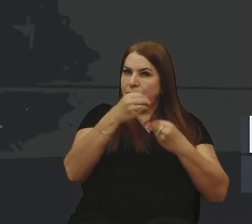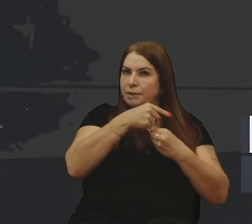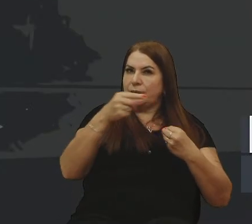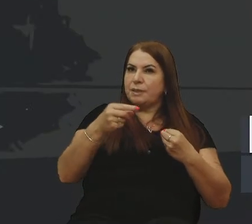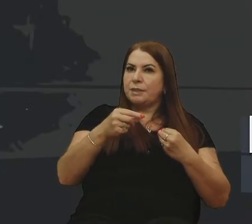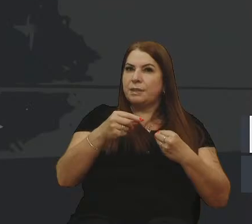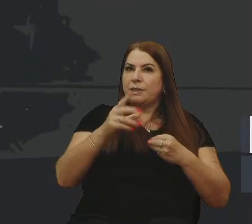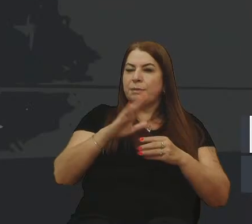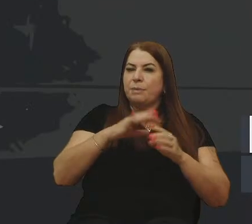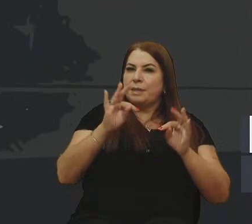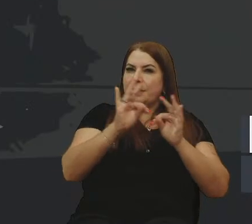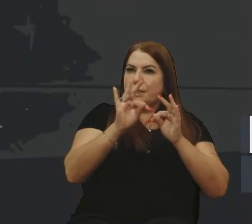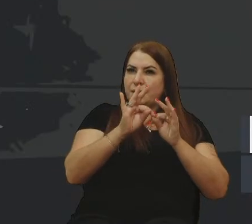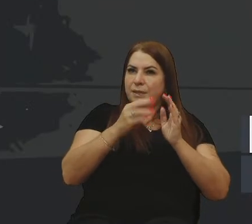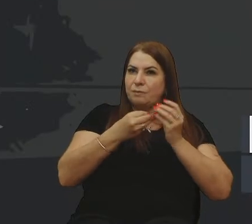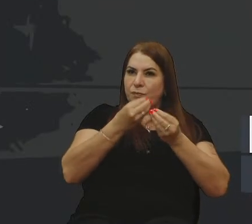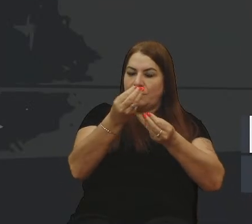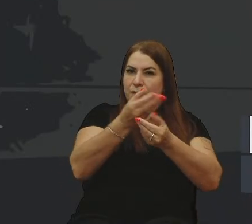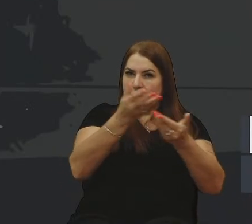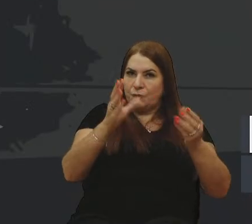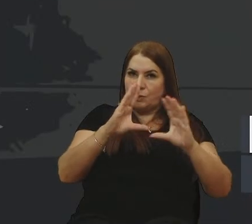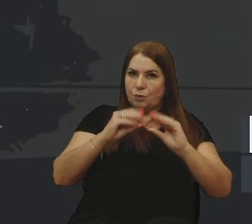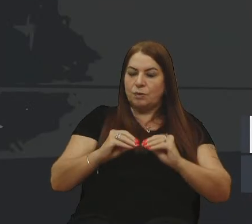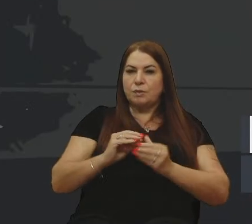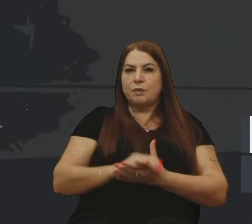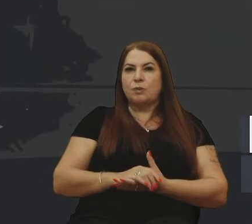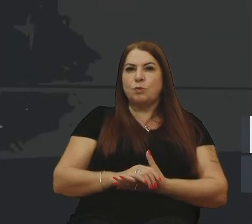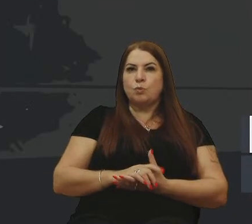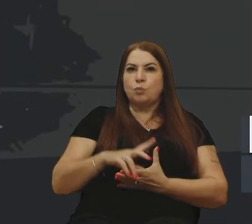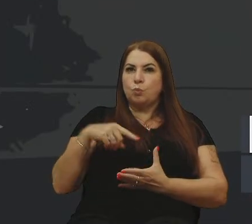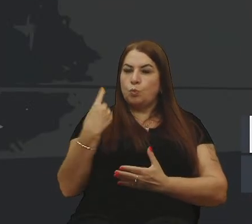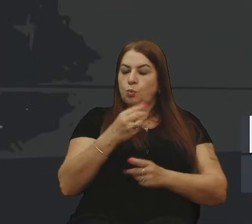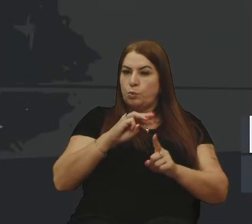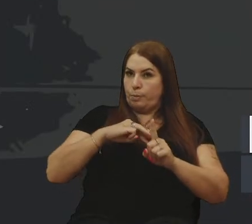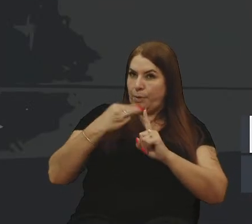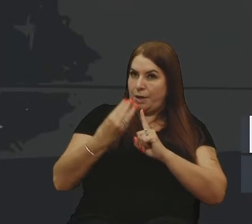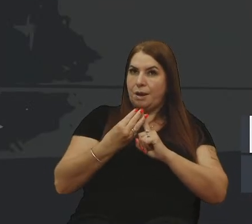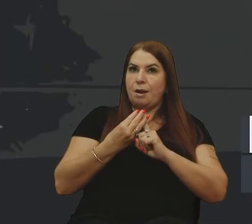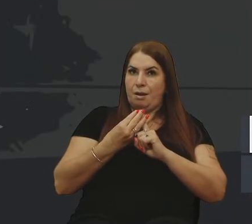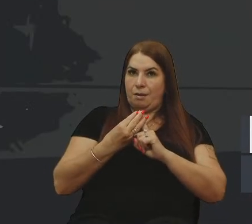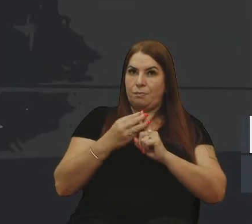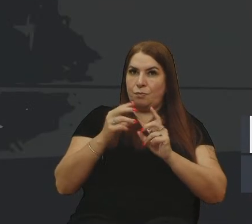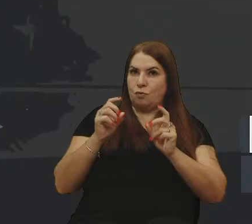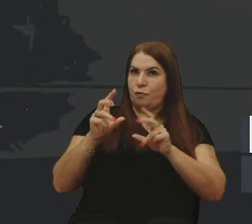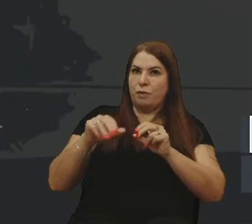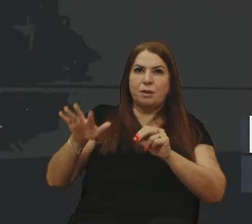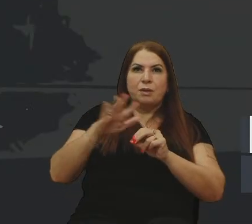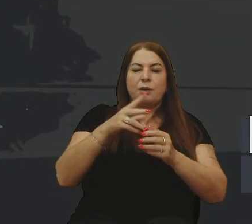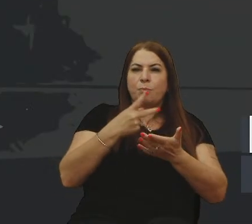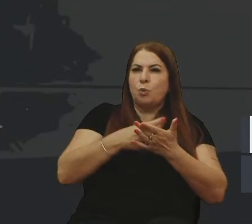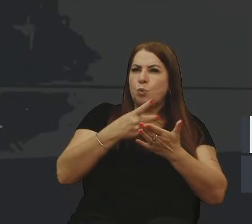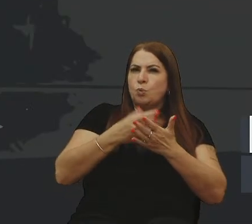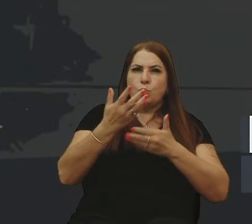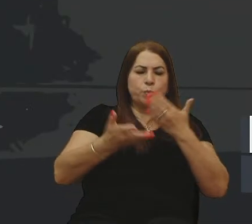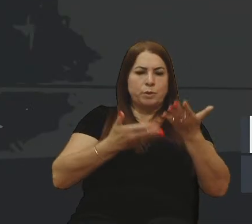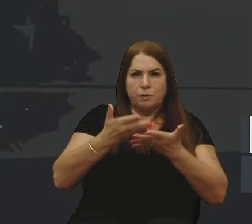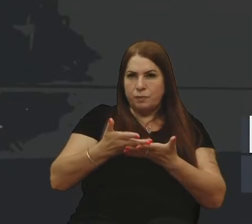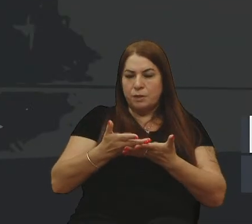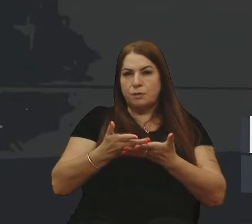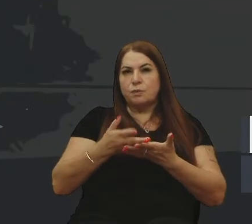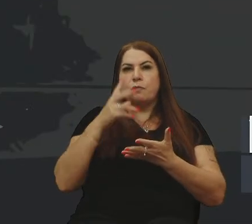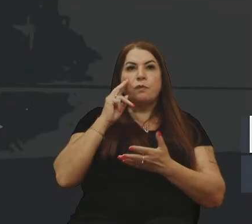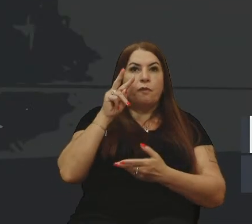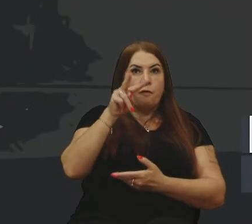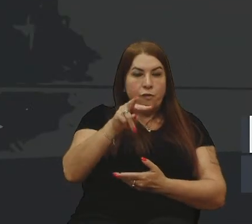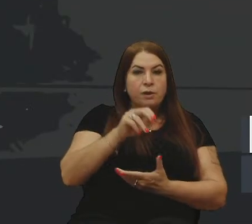essa é a parte mais técnica que eu vou entregar para vocês essa noite. No nosso mercado de consumo, de forma geral, seja produto ou serviço, tá? Vocês vão